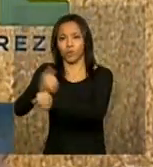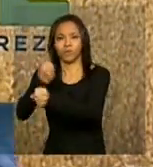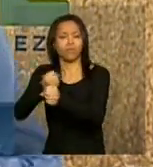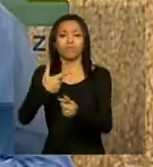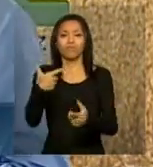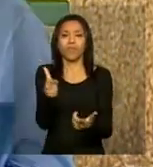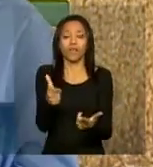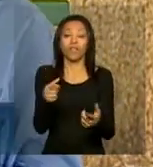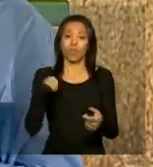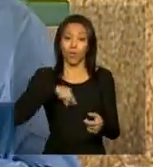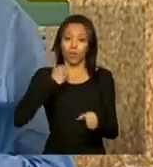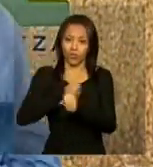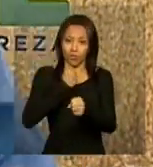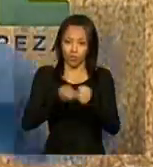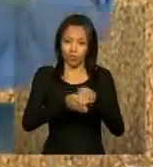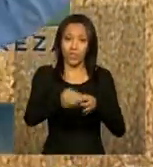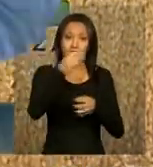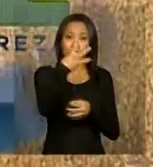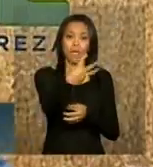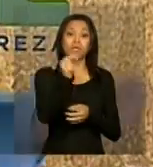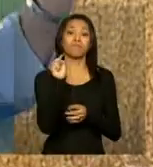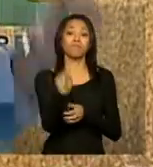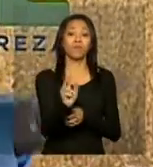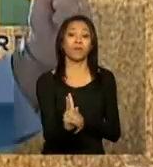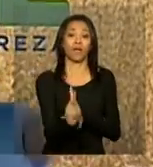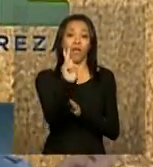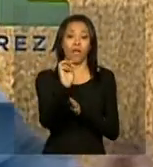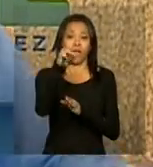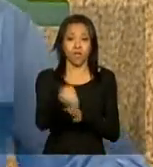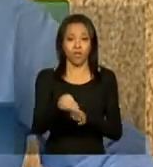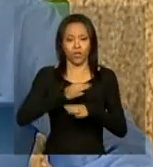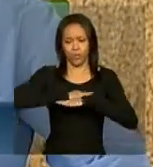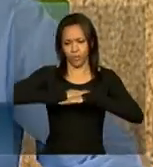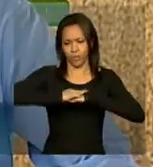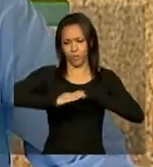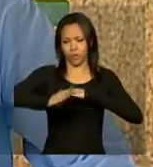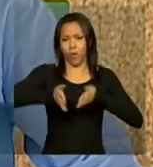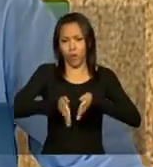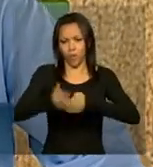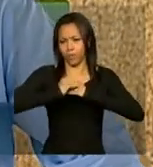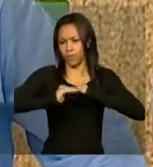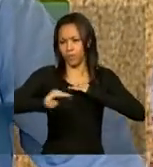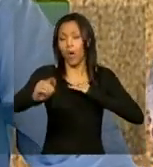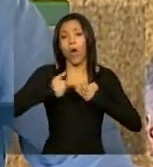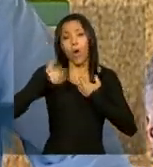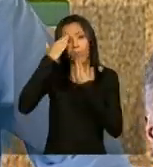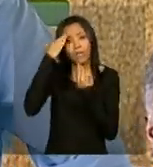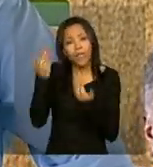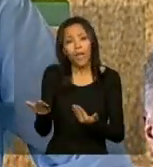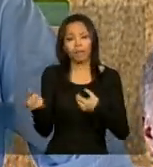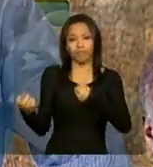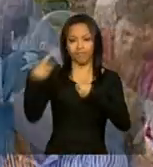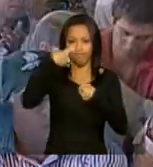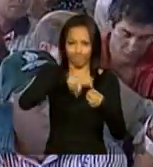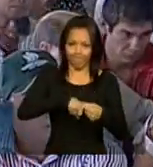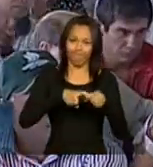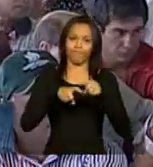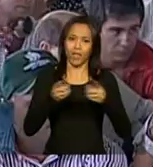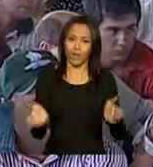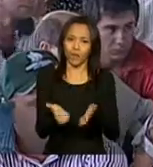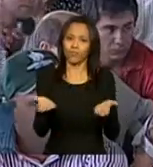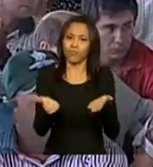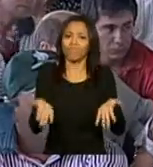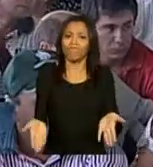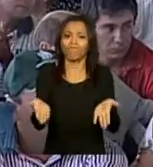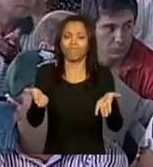3 mil quilômetros de asfalto. Muito obrigado, senhora presidente, por esta parceria, por esta